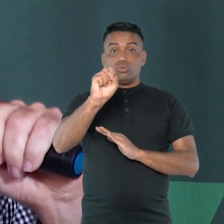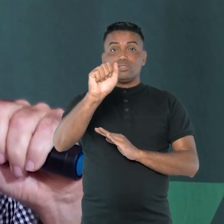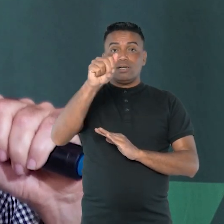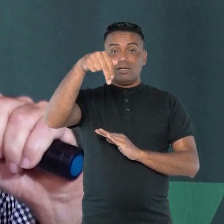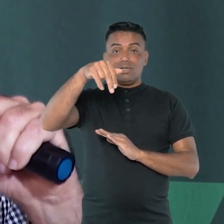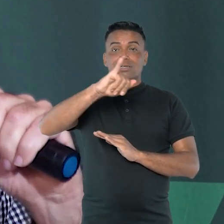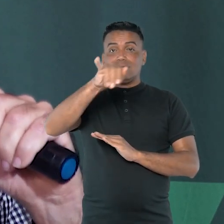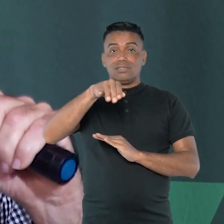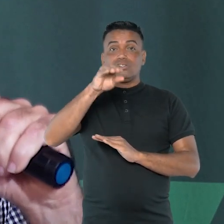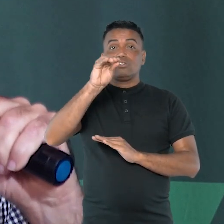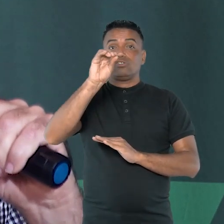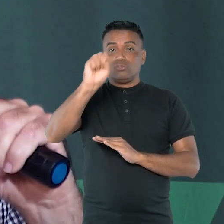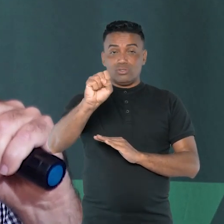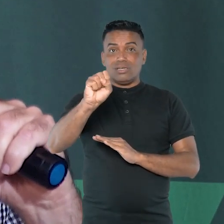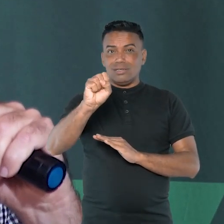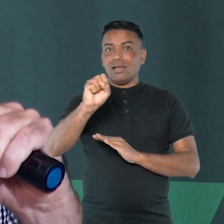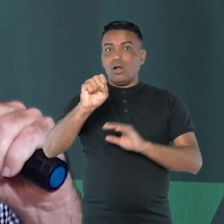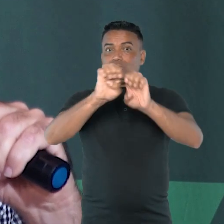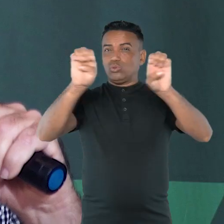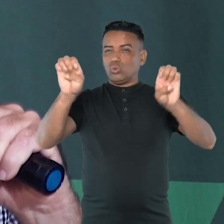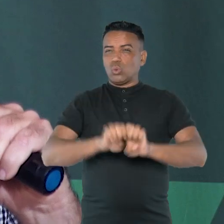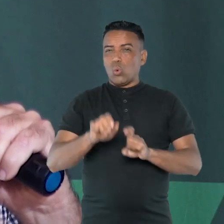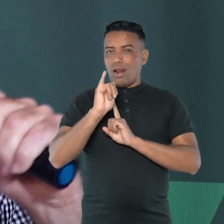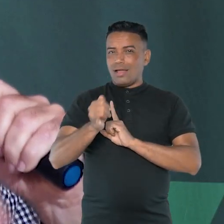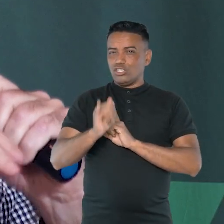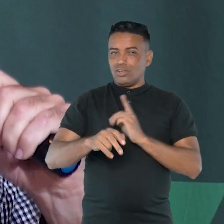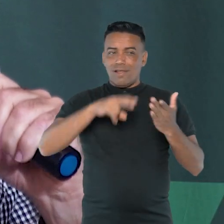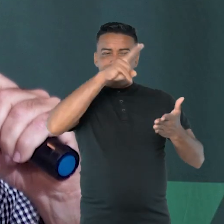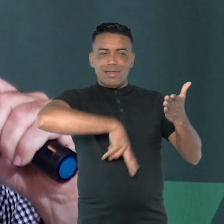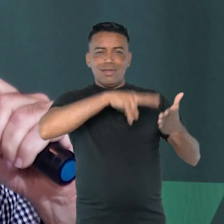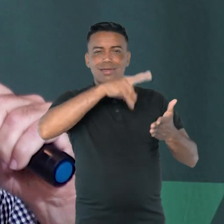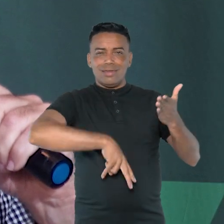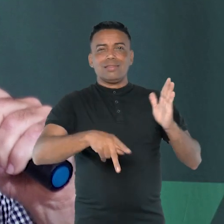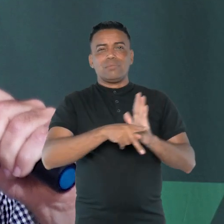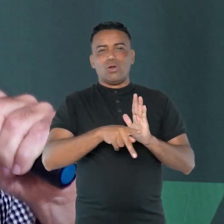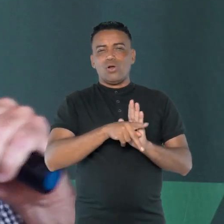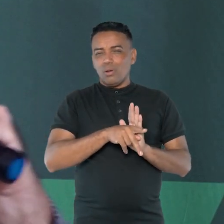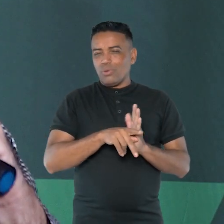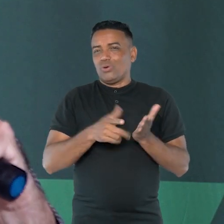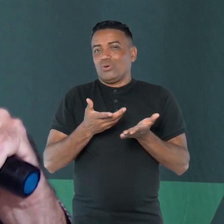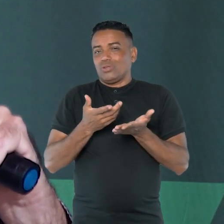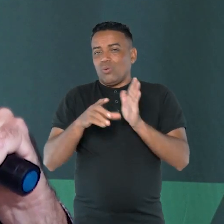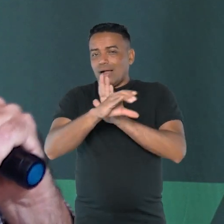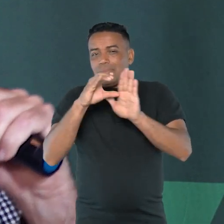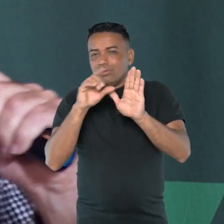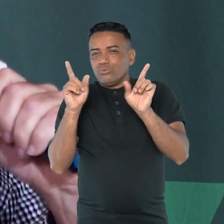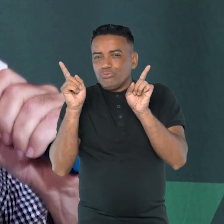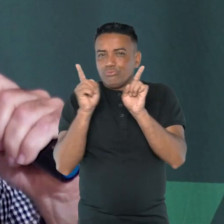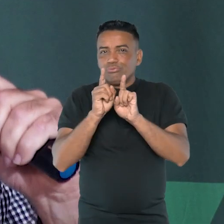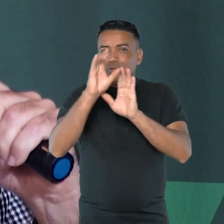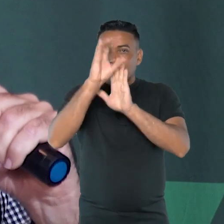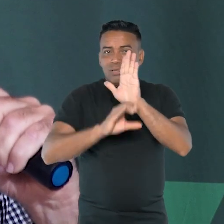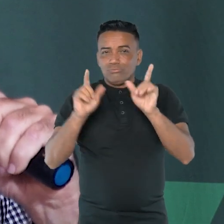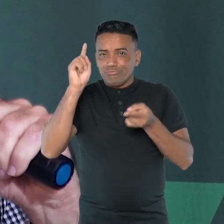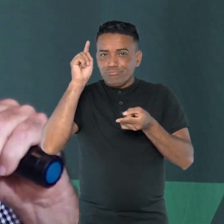porque a gente percebe pela estrutura narrativa que o Ademir Lins deu uma lida bem atenta ao amanuense Belmiro, porque são